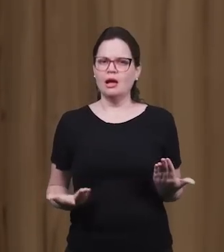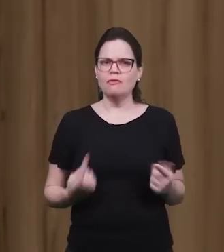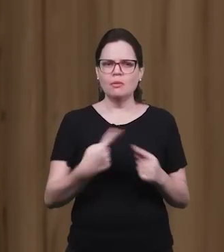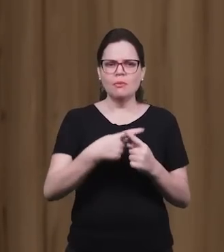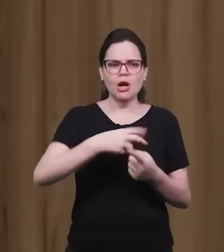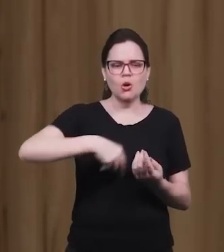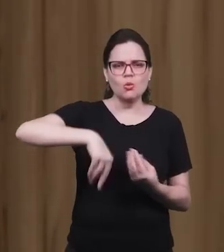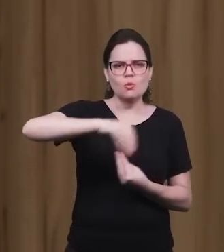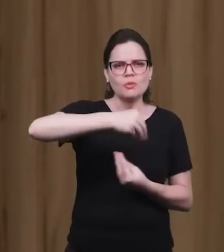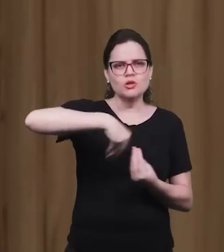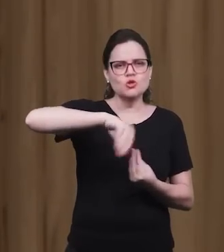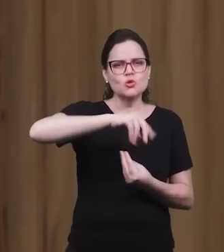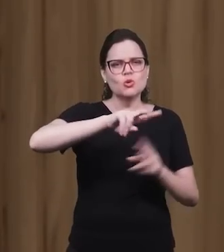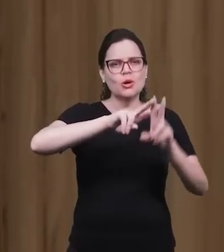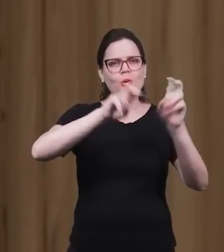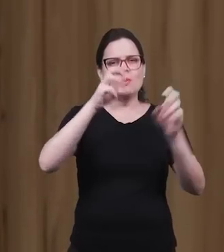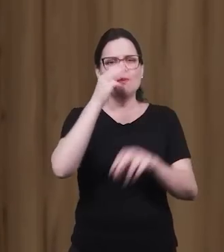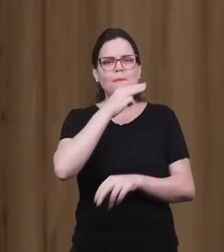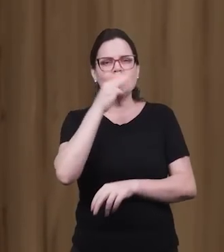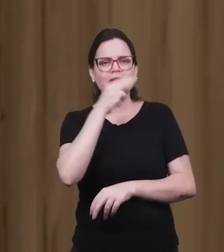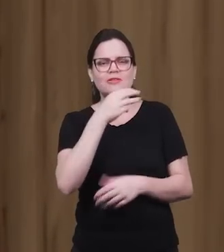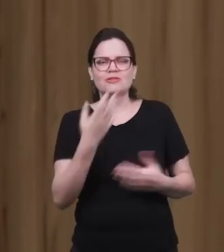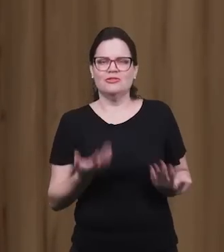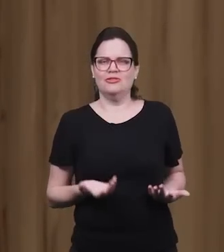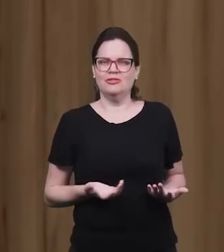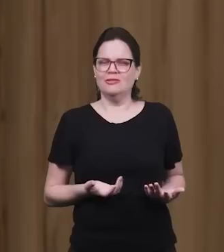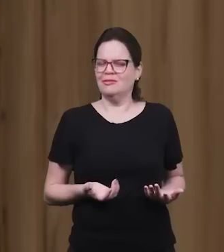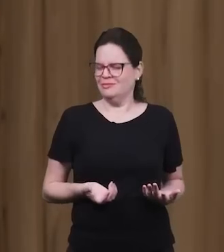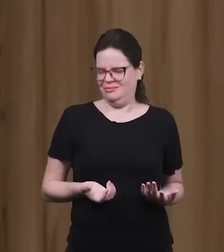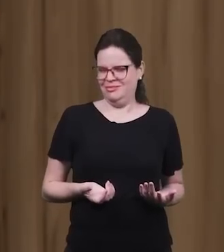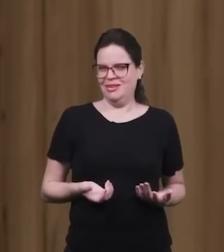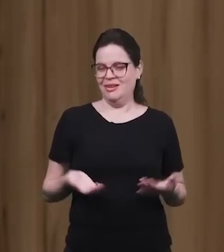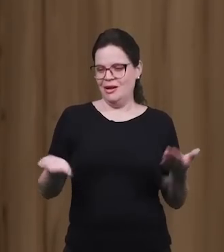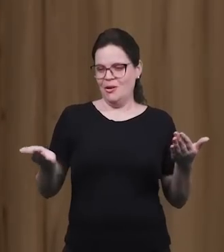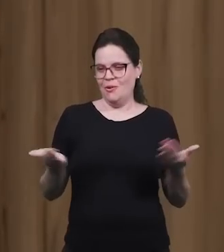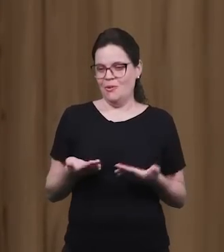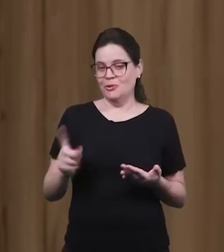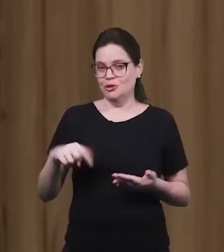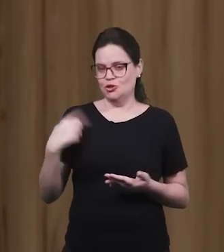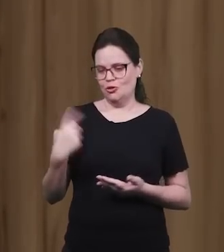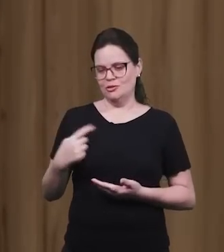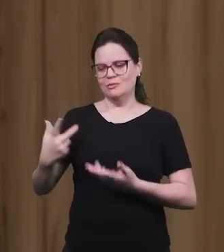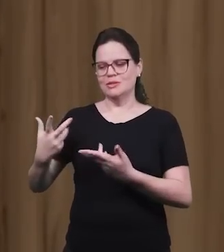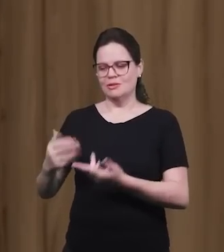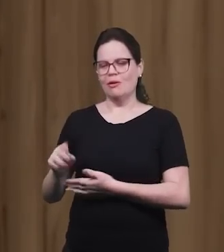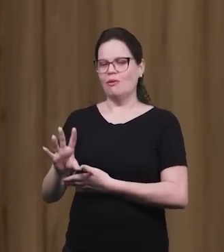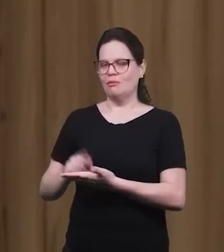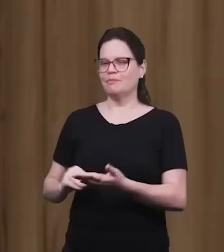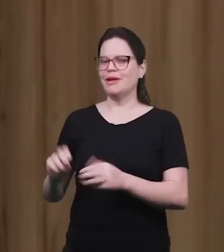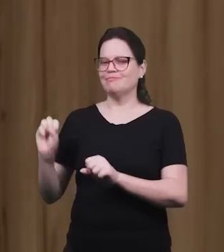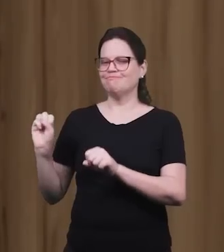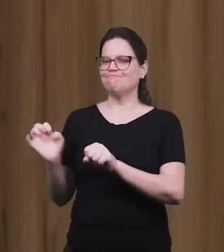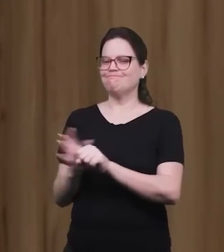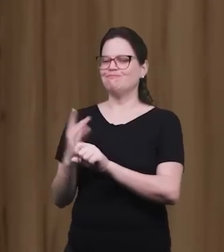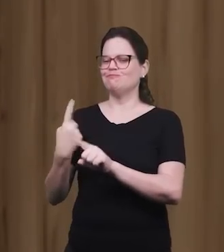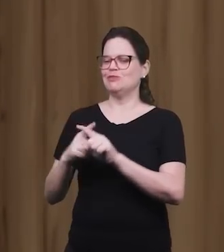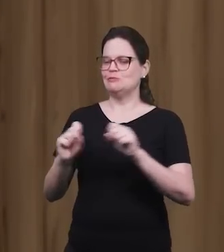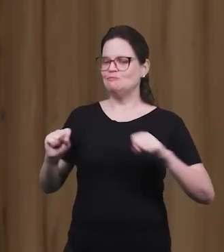naquilo que é místico. Então, hoje para nós, Sardes é nós estarmos fora, ou seja, é nós